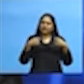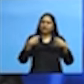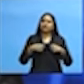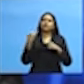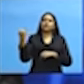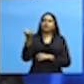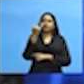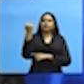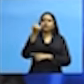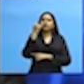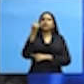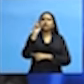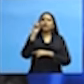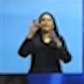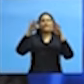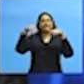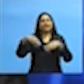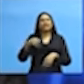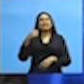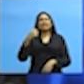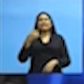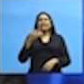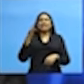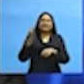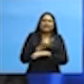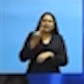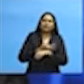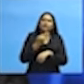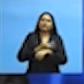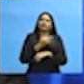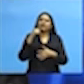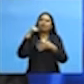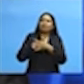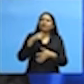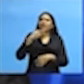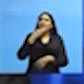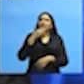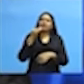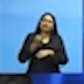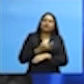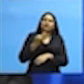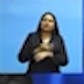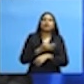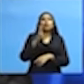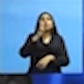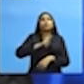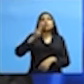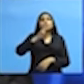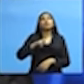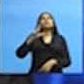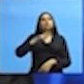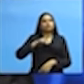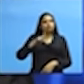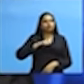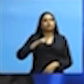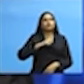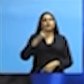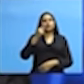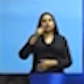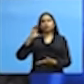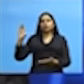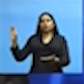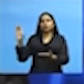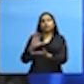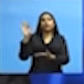necessariamente pelo fim da teimosia, da insistência em não utilizar os recursos disponibilizados pelo governo